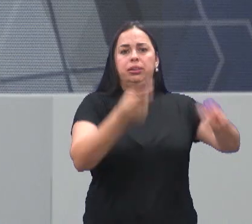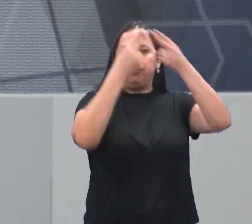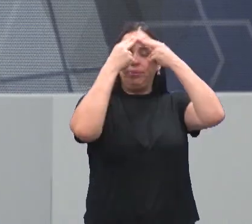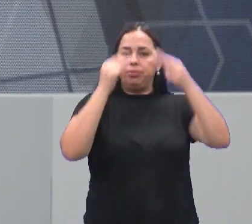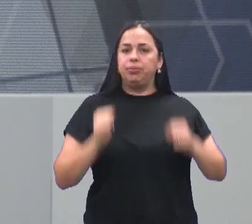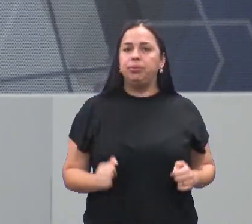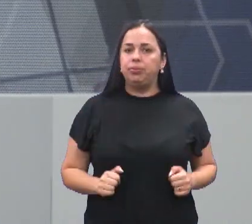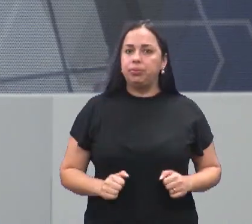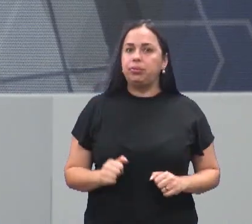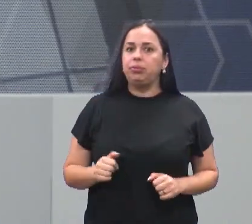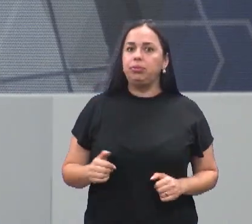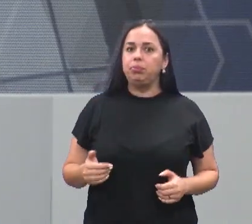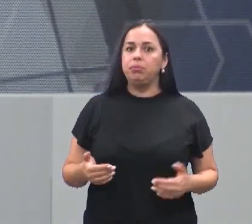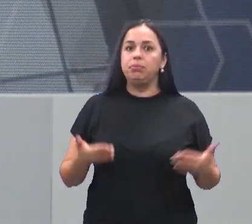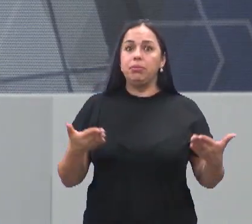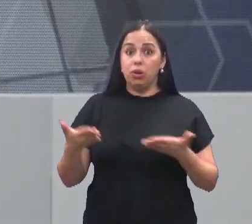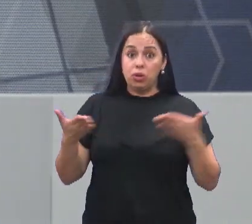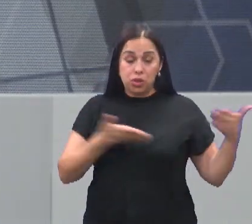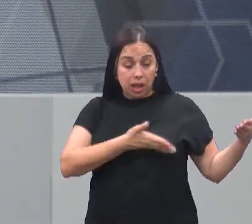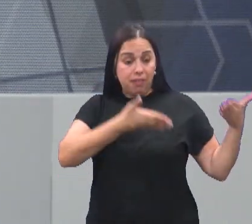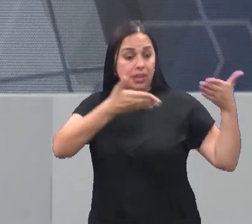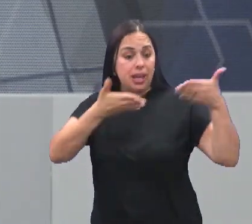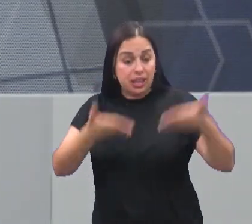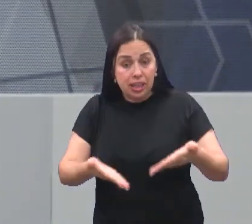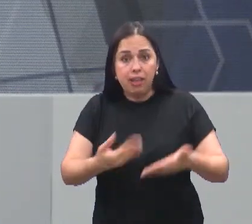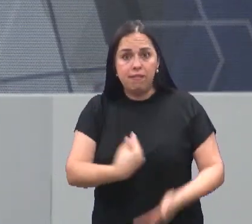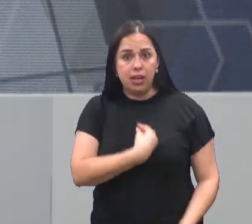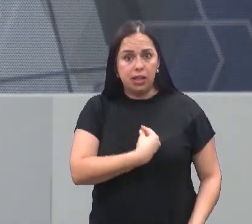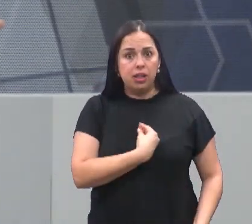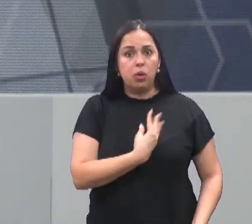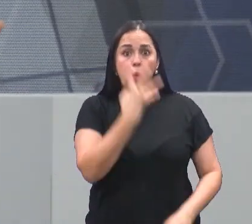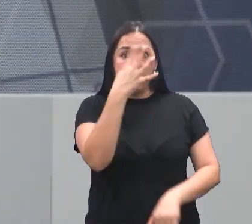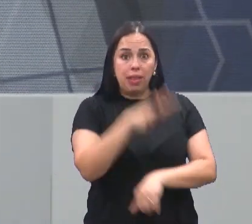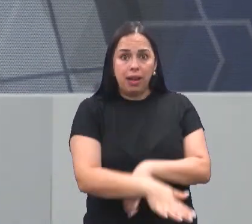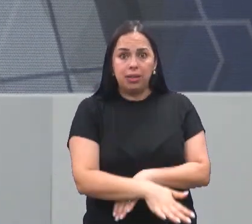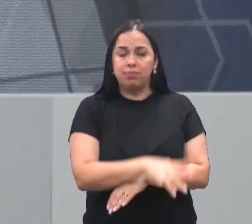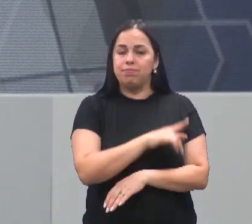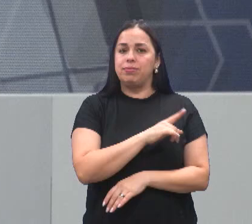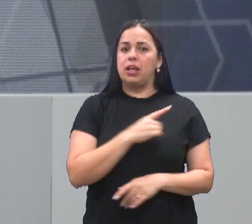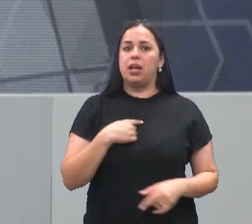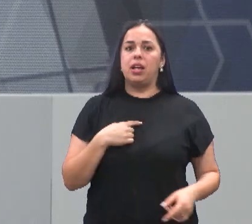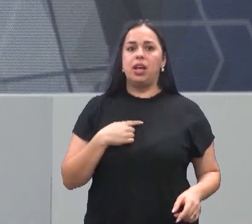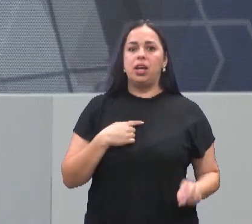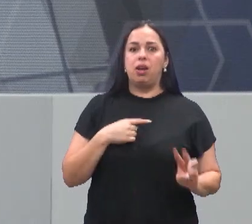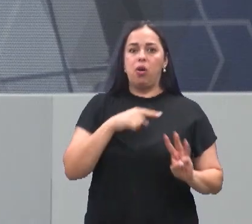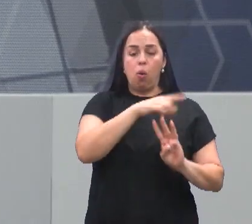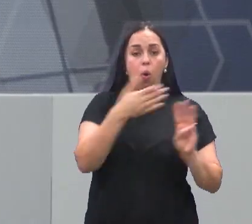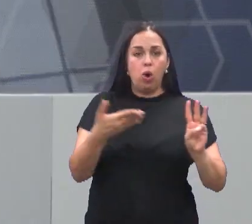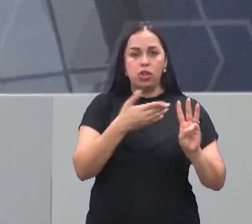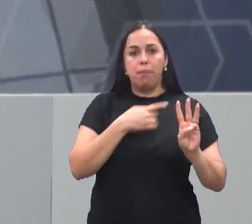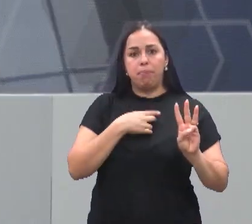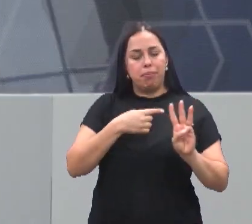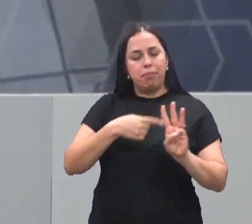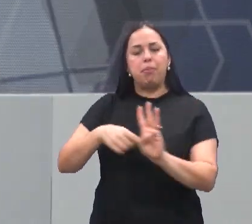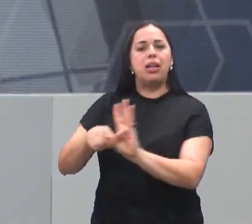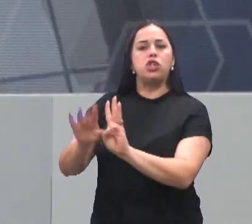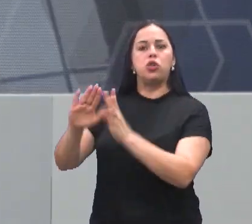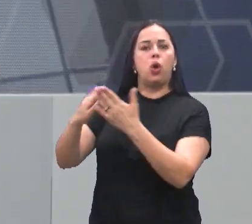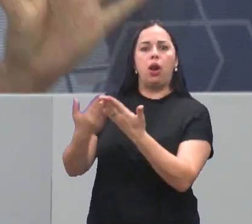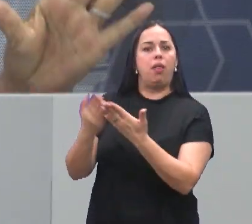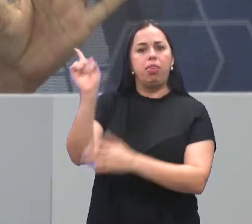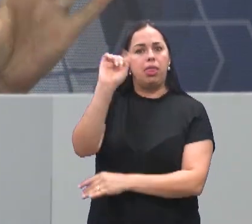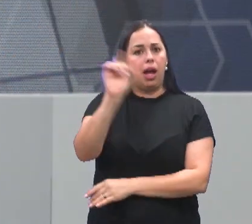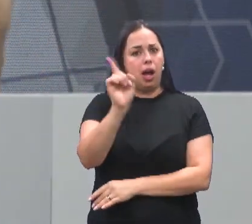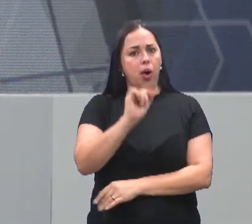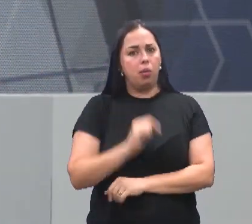Cristina vinha hoje aqui. Eu falei para ela, vem às 4, ela falou assim, olha, nem vou mandar meus netos para a escola, nós vamos à Câmara Municipal,